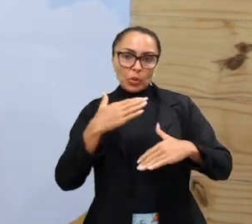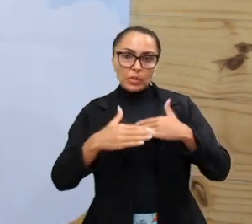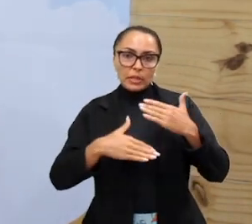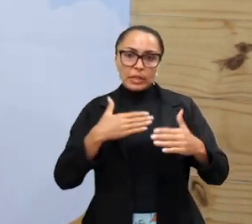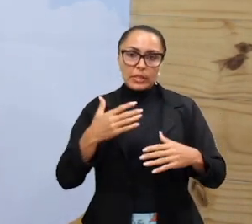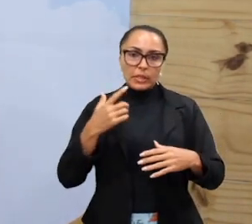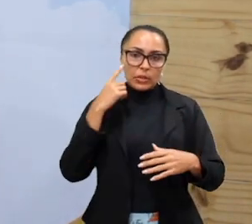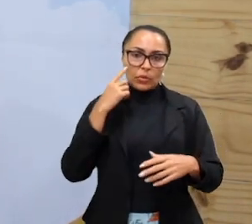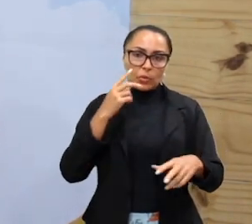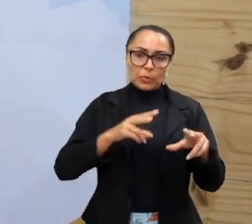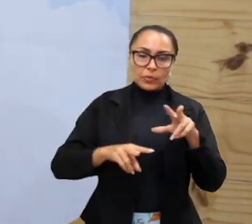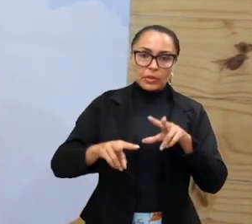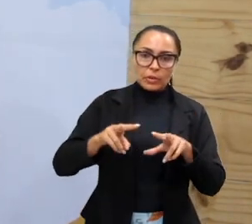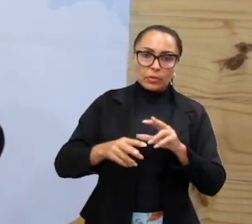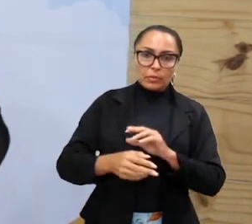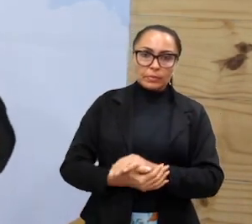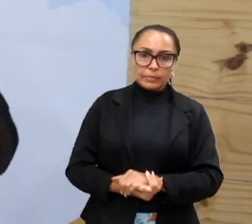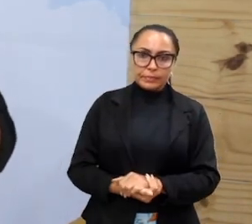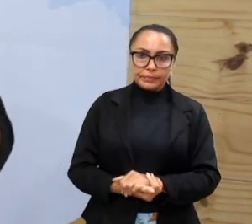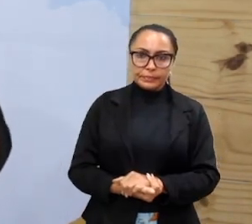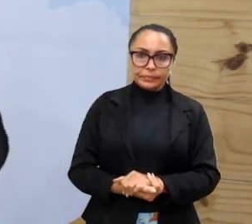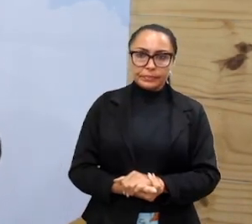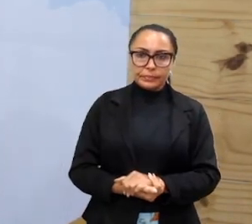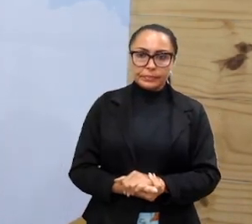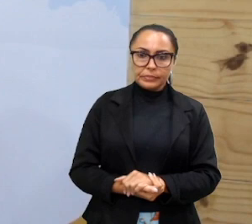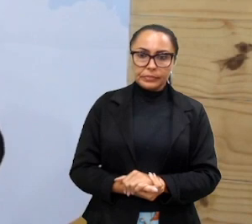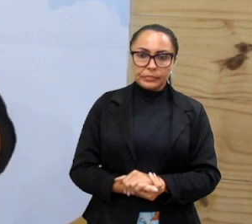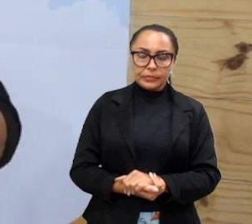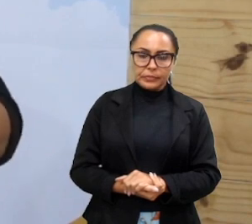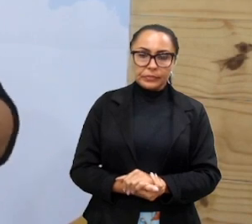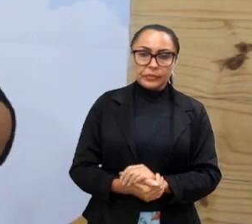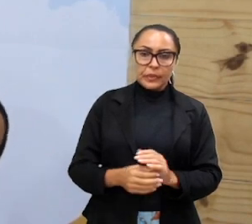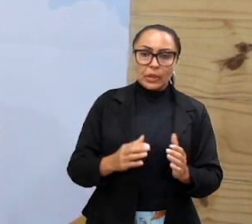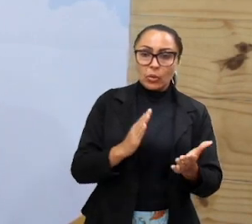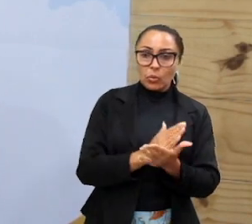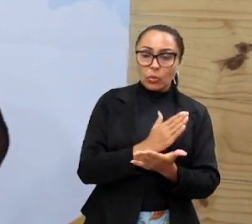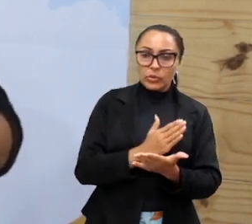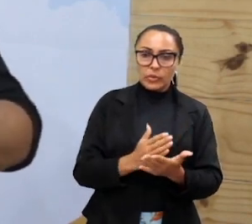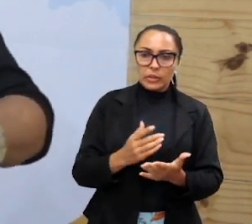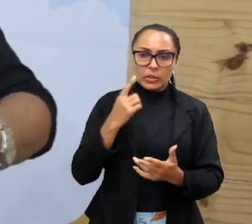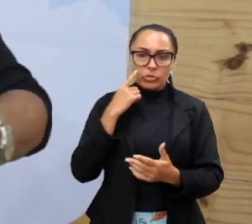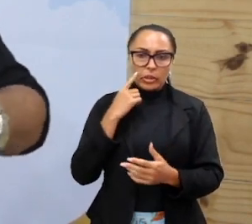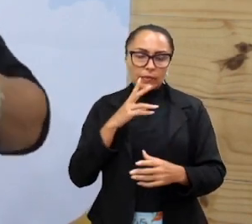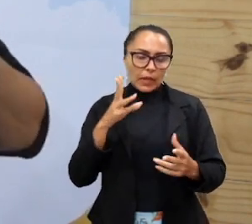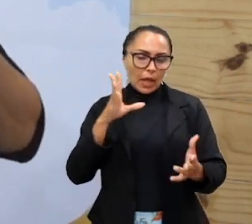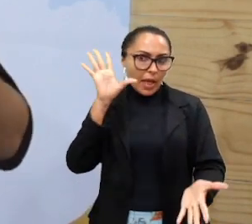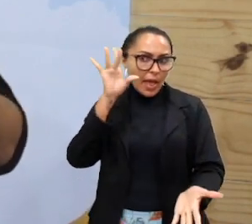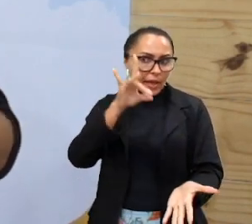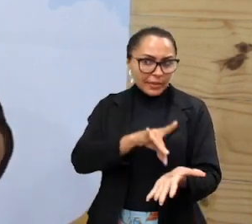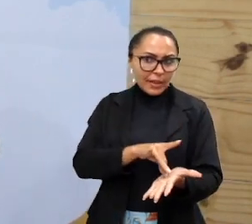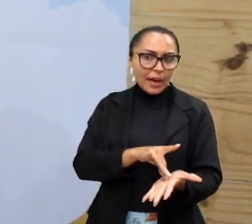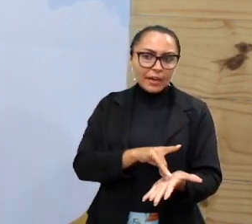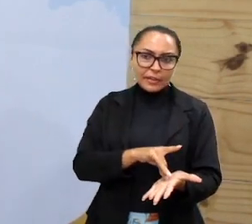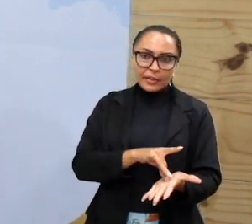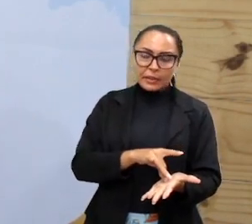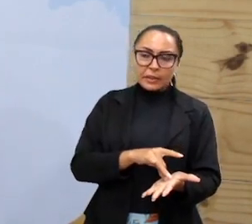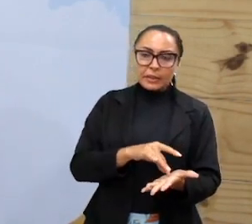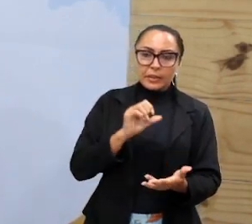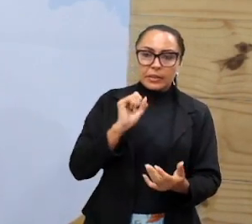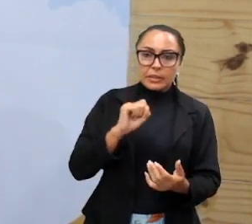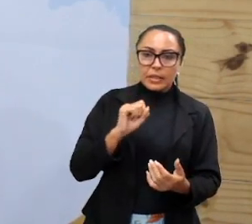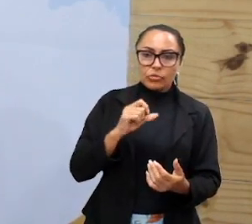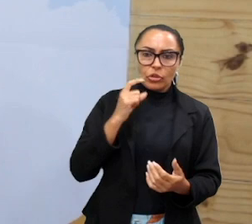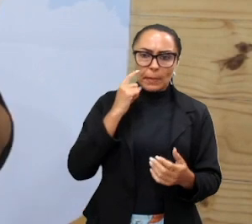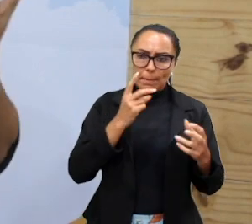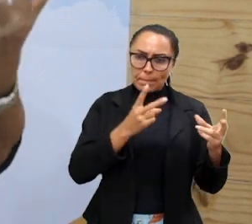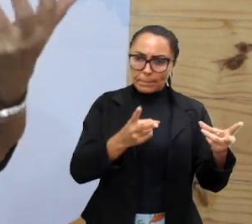de mundo dominante. O que seria isso, né? Muitas vezes, a gente se depara com a realidade, né, onde, né, a gente